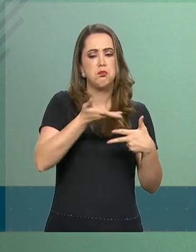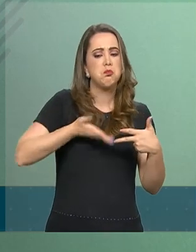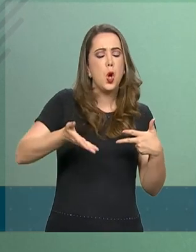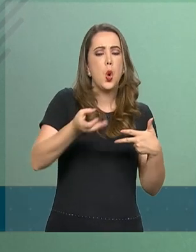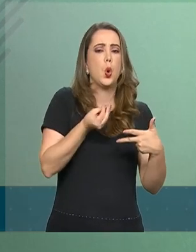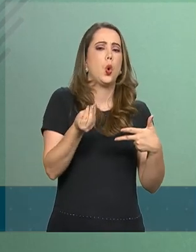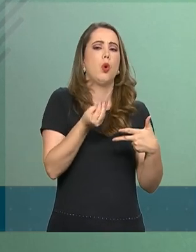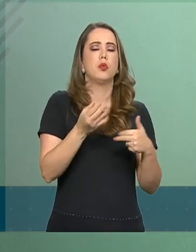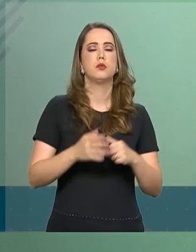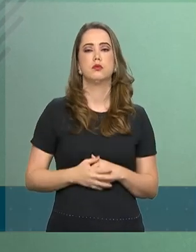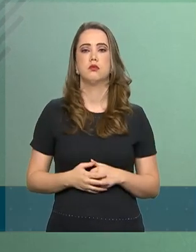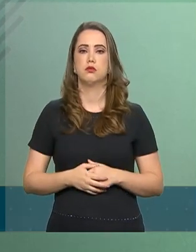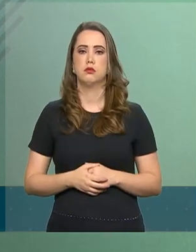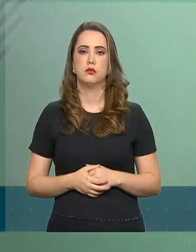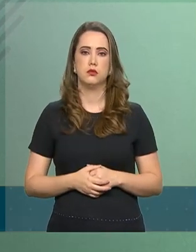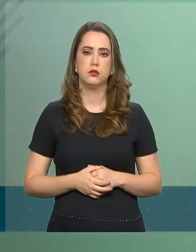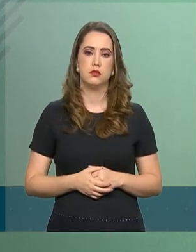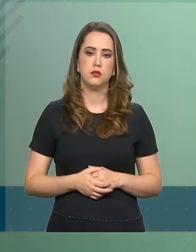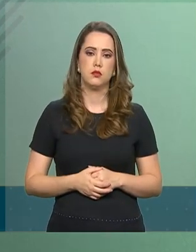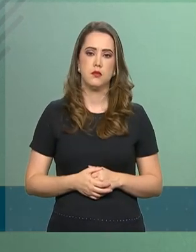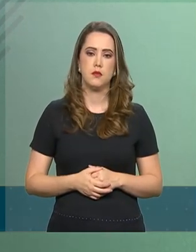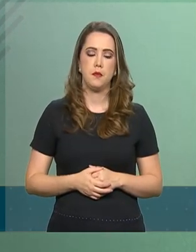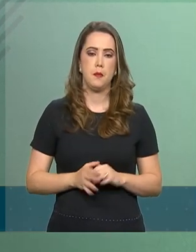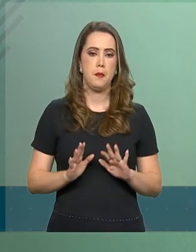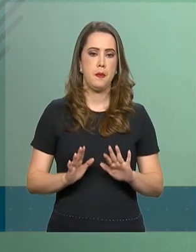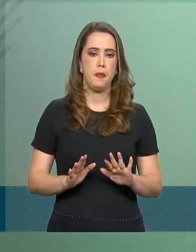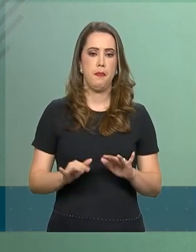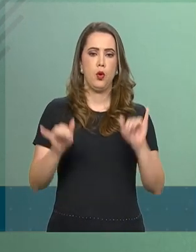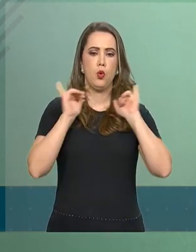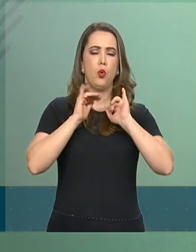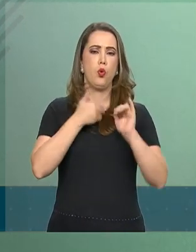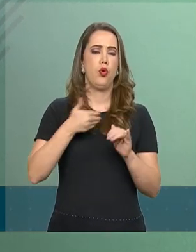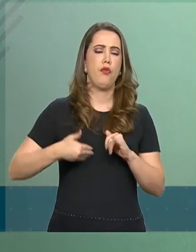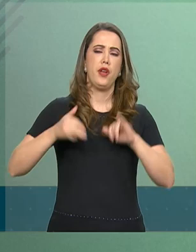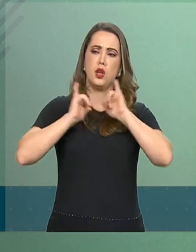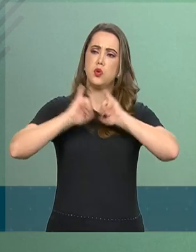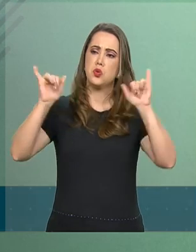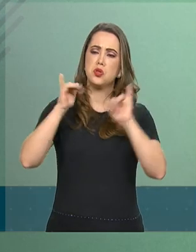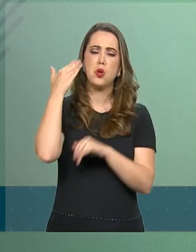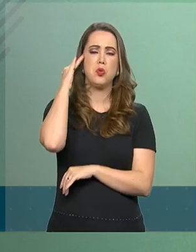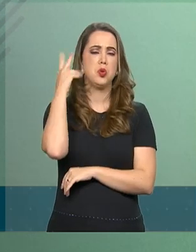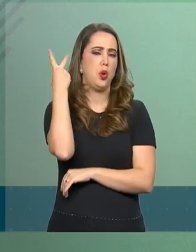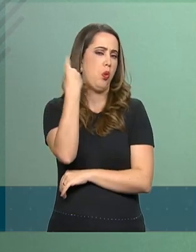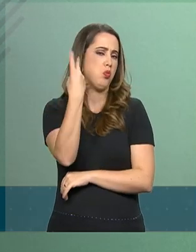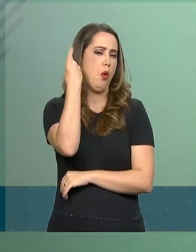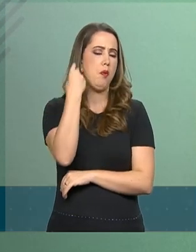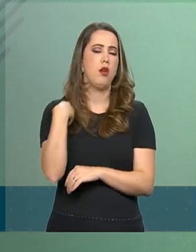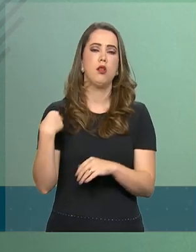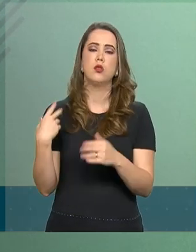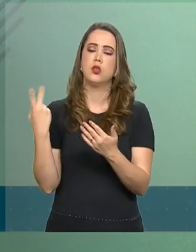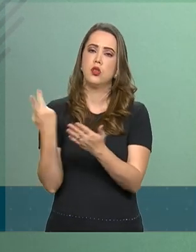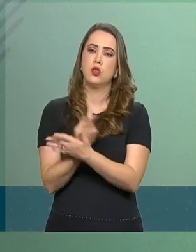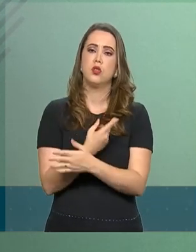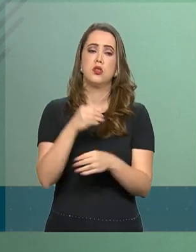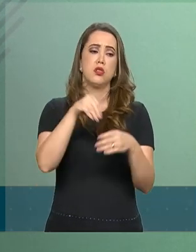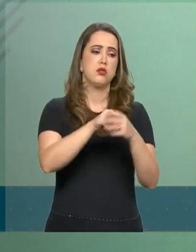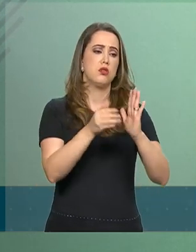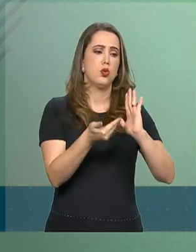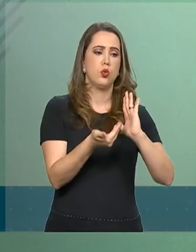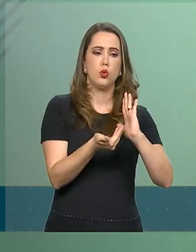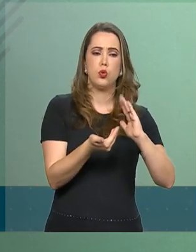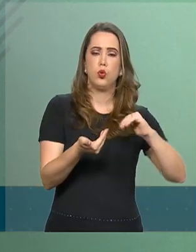anuncia em entender com naturalidade os fatos que eu quero que ocorre no congresso